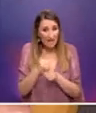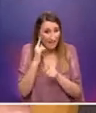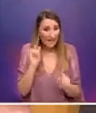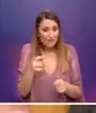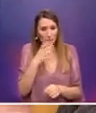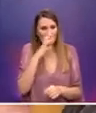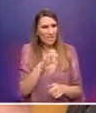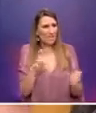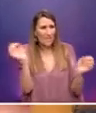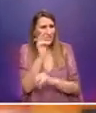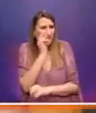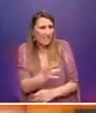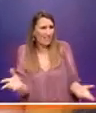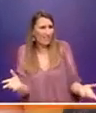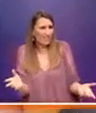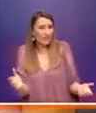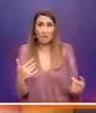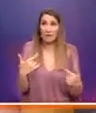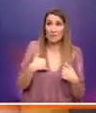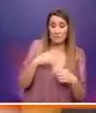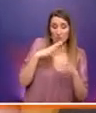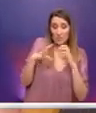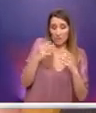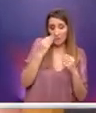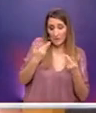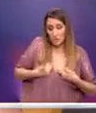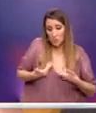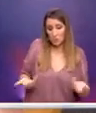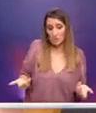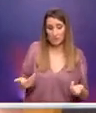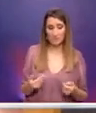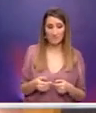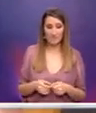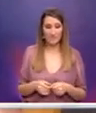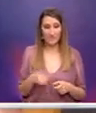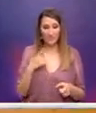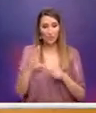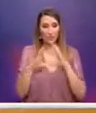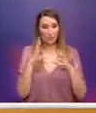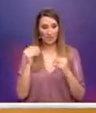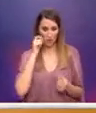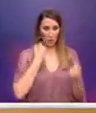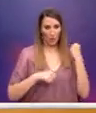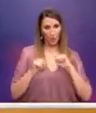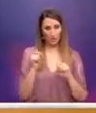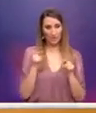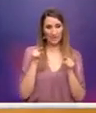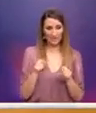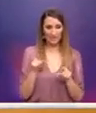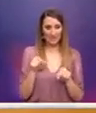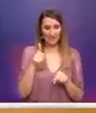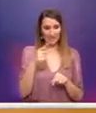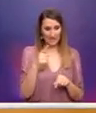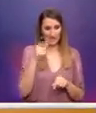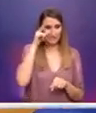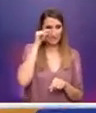gozavam-me, diziam... Mas ninguém te está a ver. Mas, eu disse, não, está bom, mas é comunicação. É muito engraçado. Mas tu comunicas também muito com o corpo. E realmente era isso, aqui na